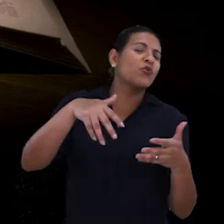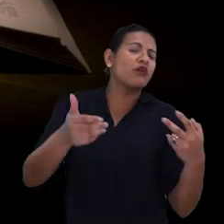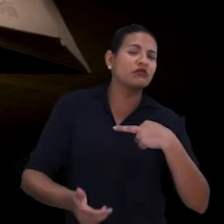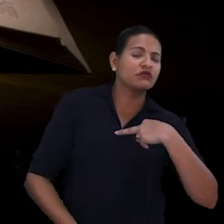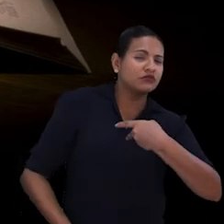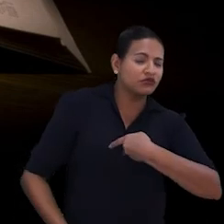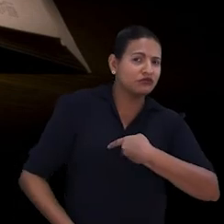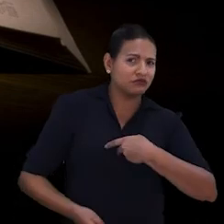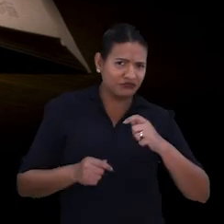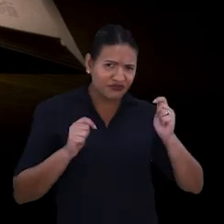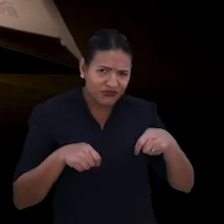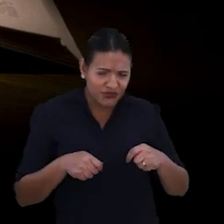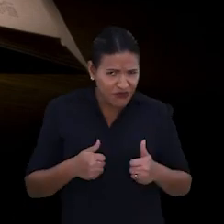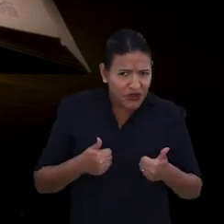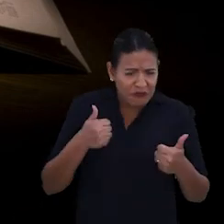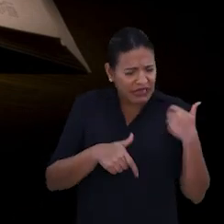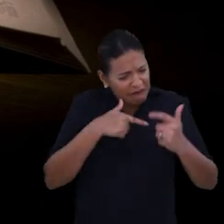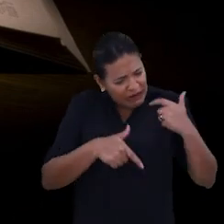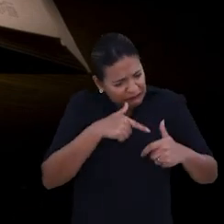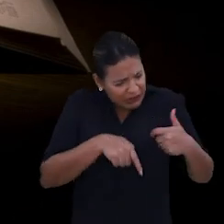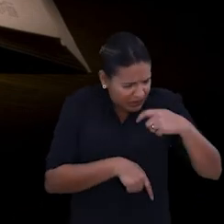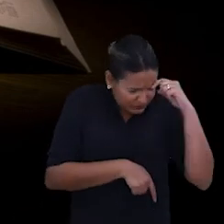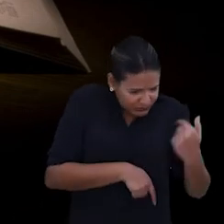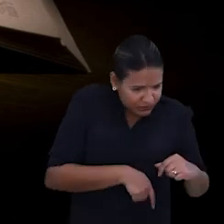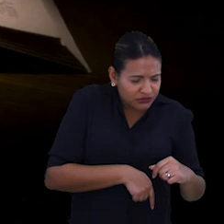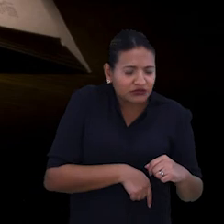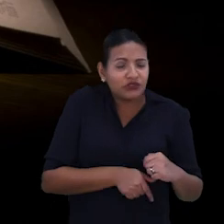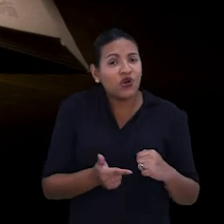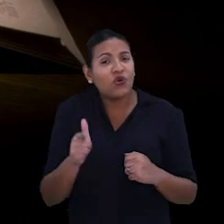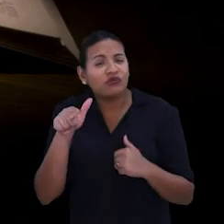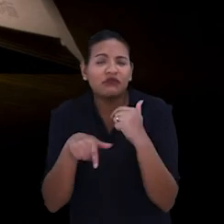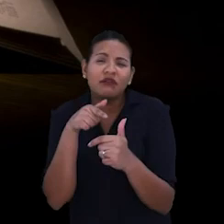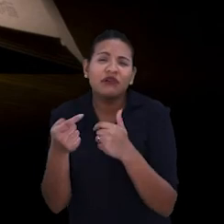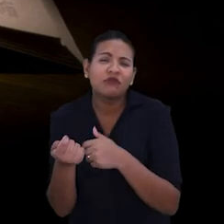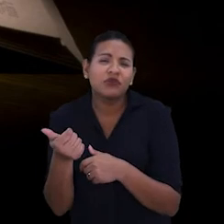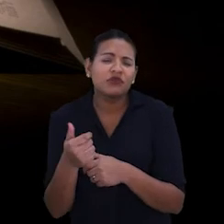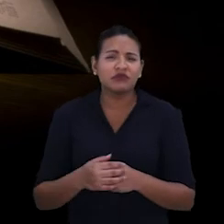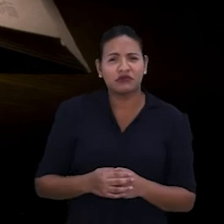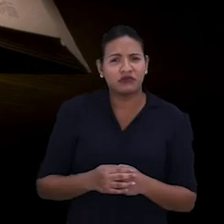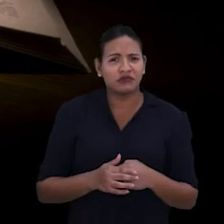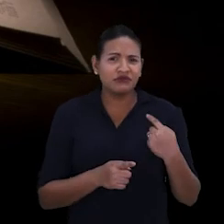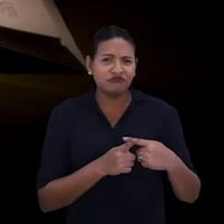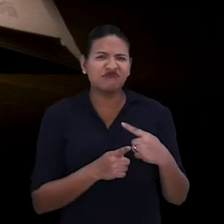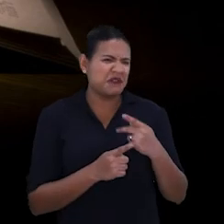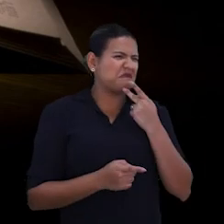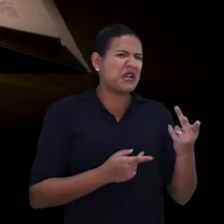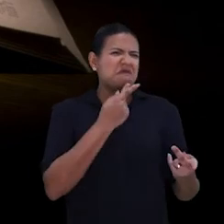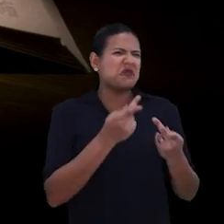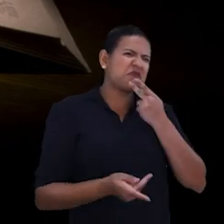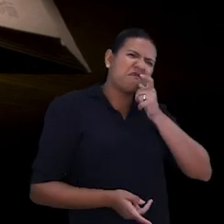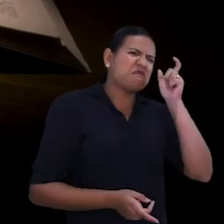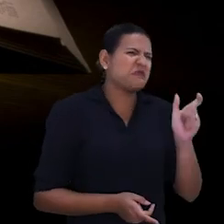que uns trabalhassem tanto e outros tão pouco. Por que fomos tão sinceros ou tão hipócritas, tão